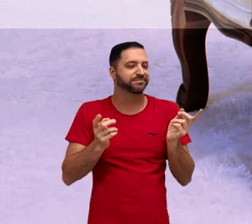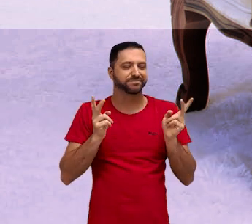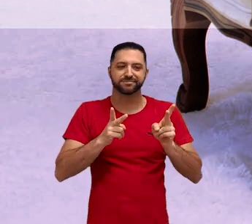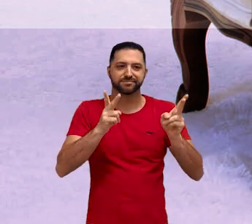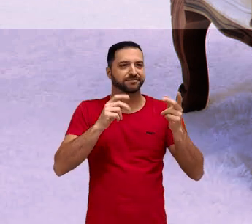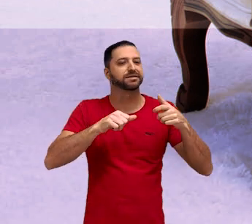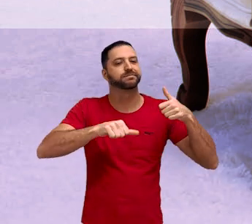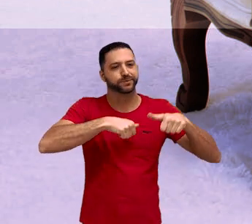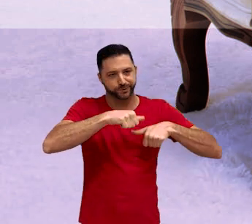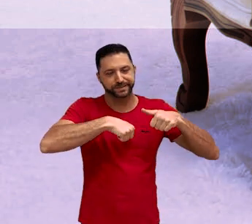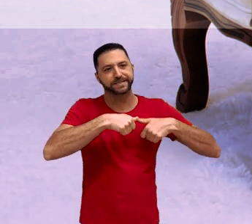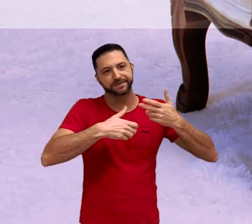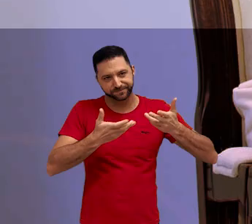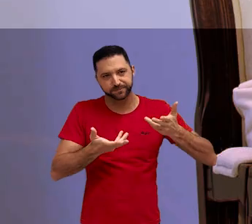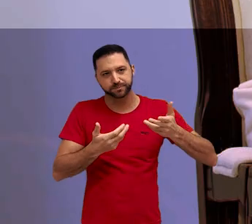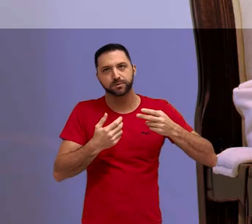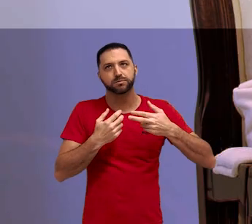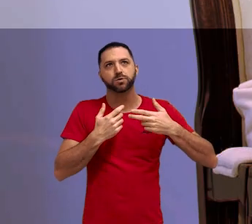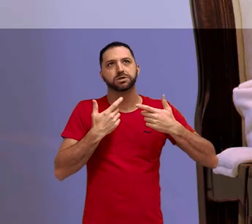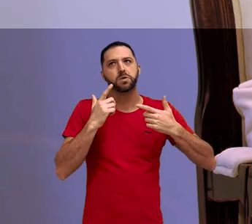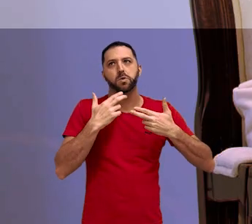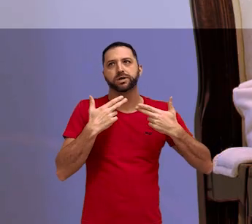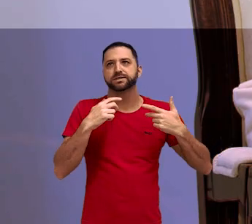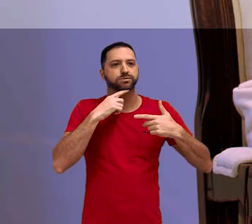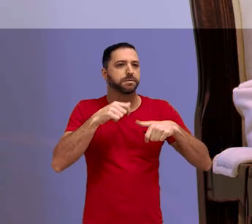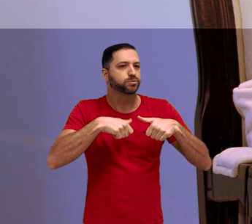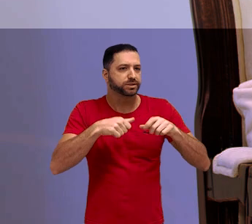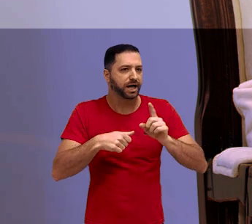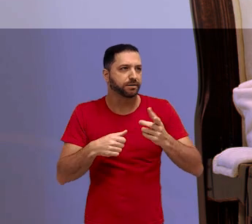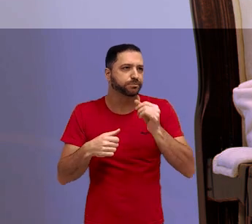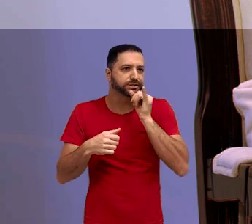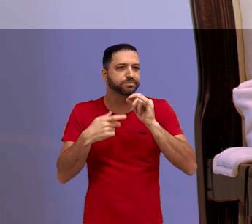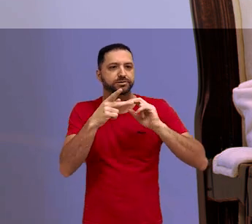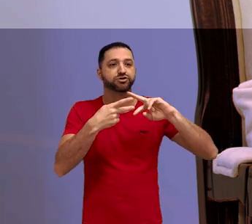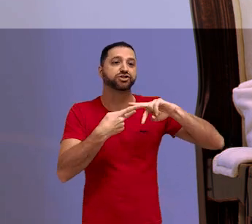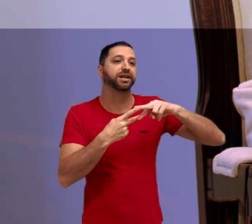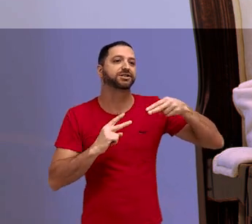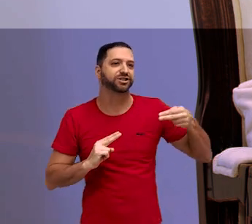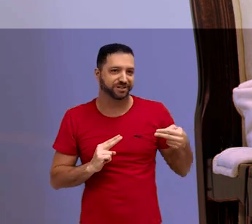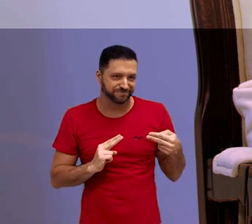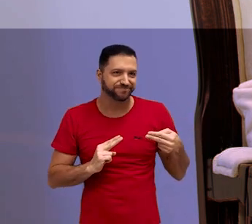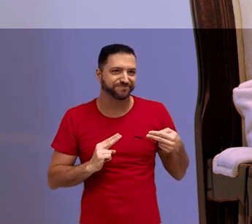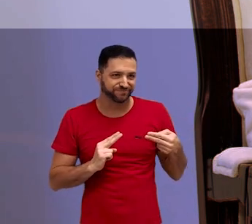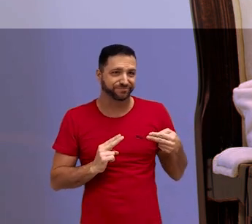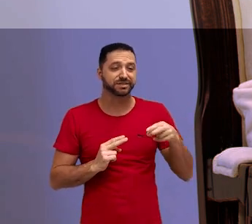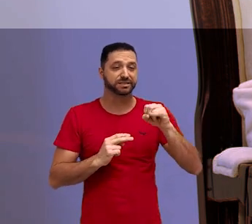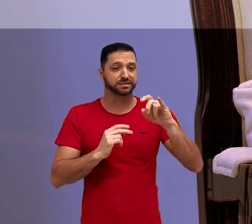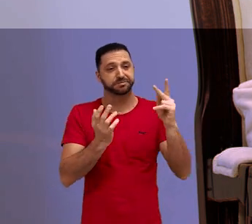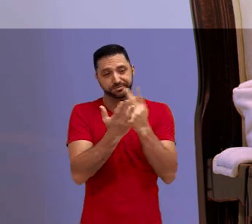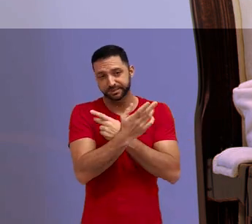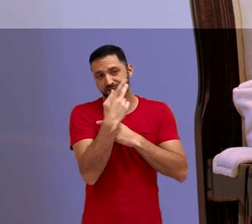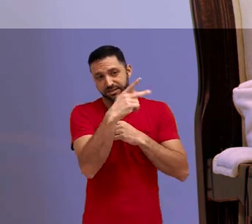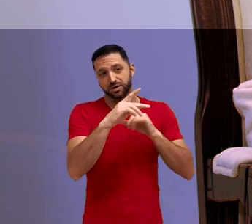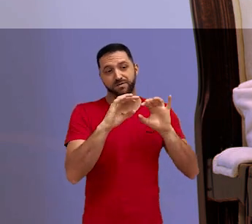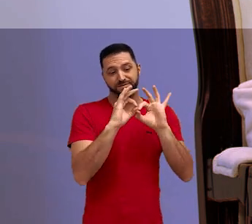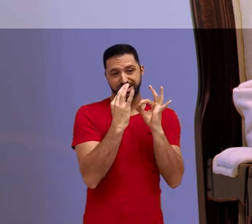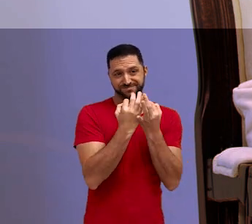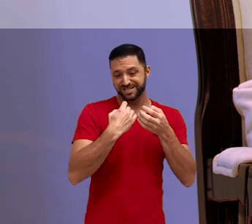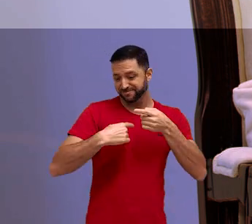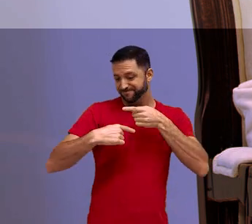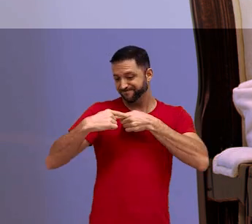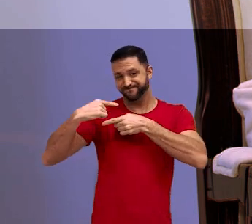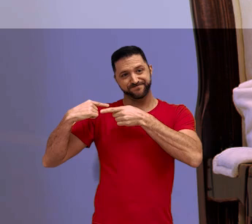mama, isso vale para qualquer câncer. O que mais que não dá para mudar? A genética. Então, se você tem um gene